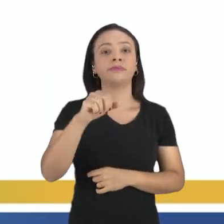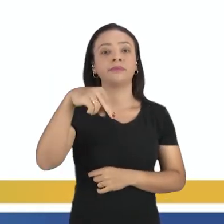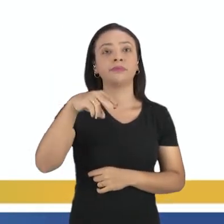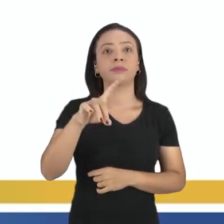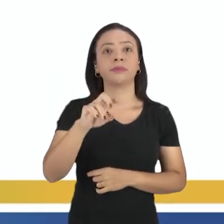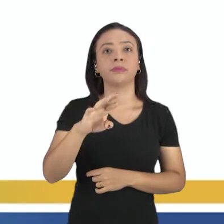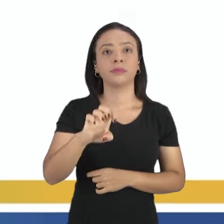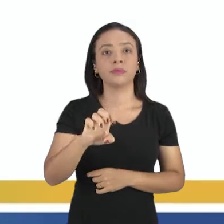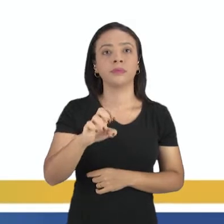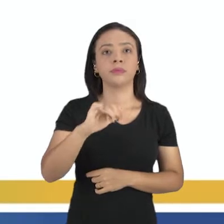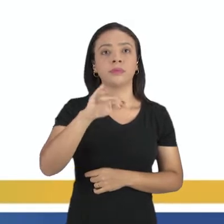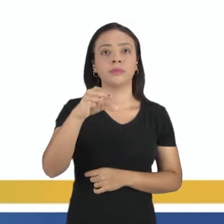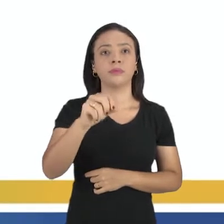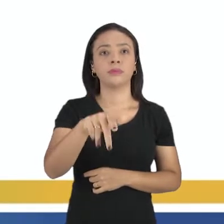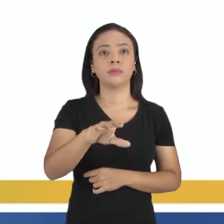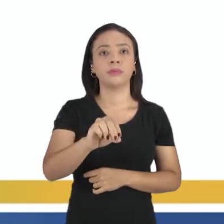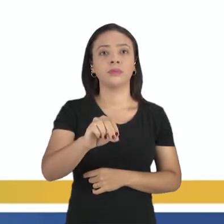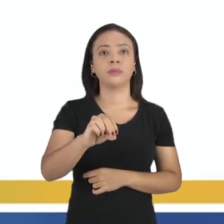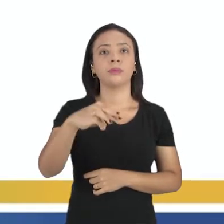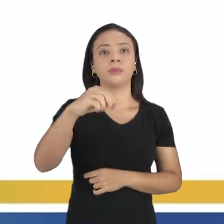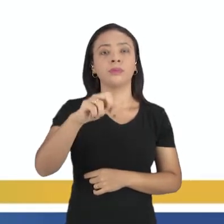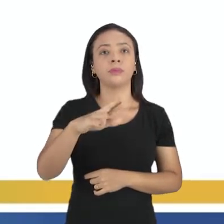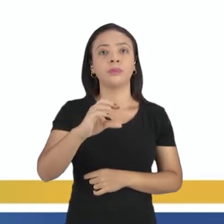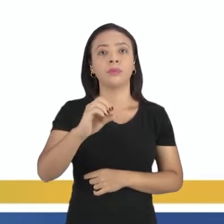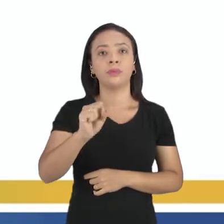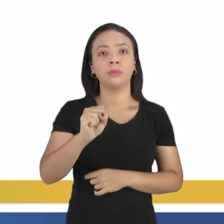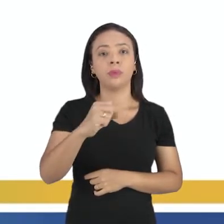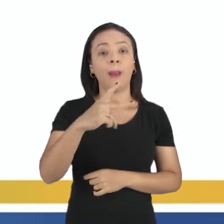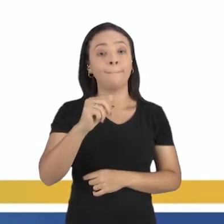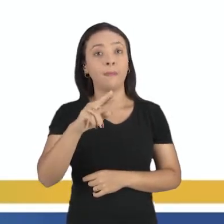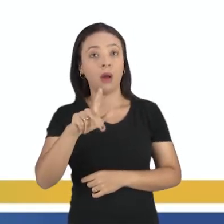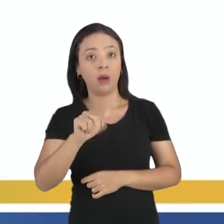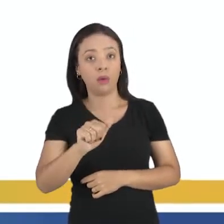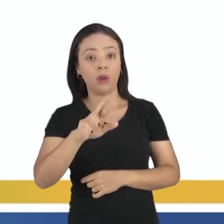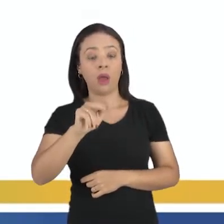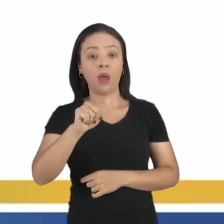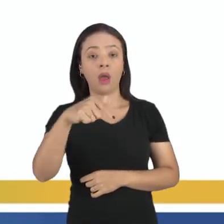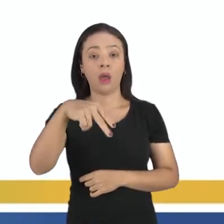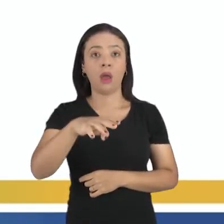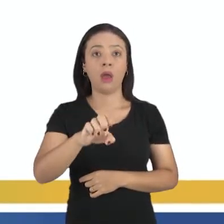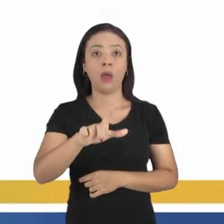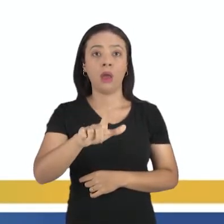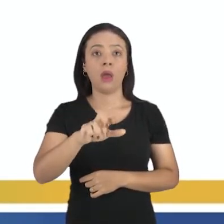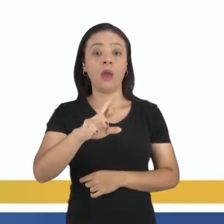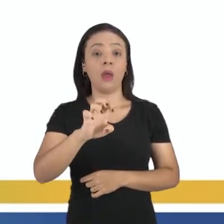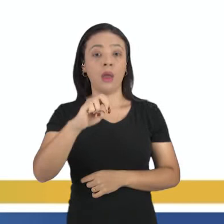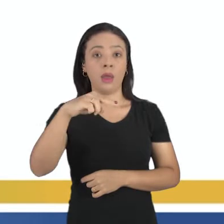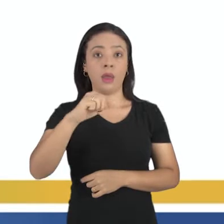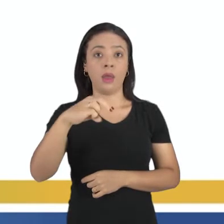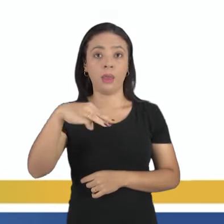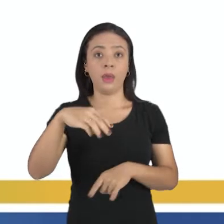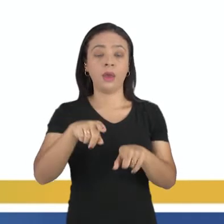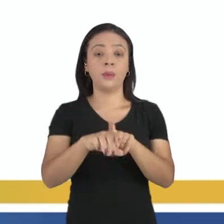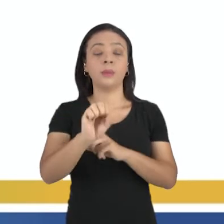Paula, Raquel, Renan e Sandro, E nós temos as alturas e pesos referentes a esses